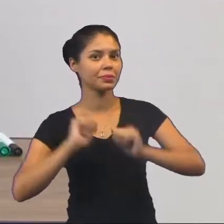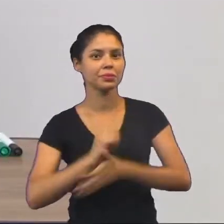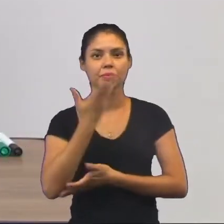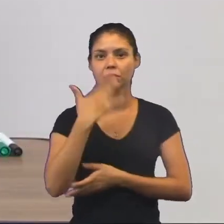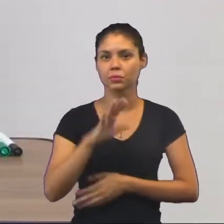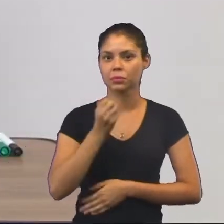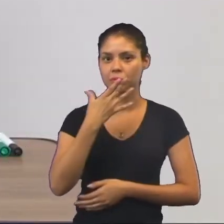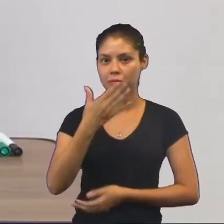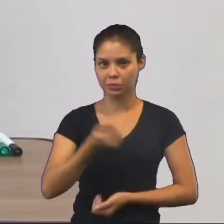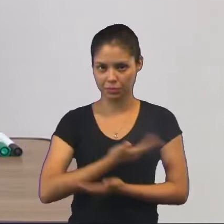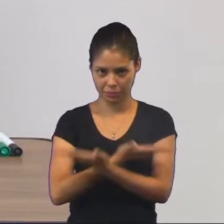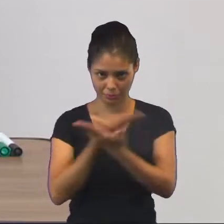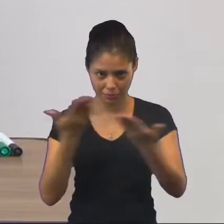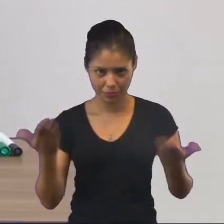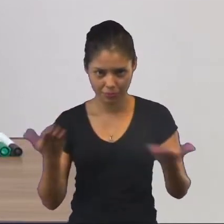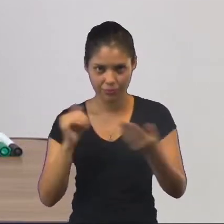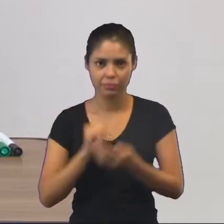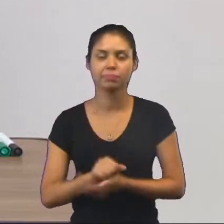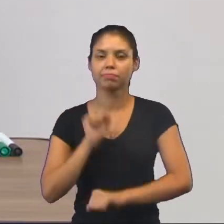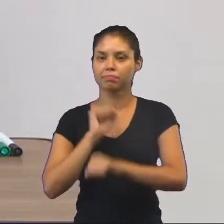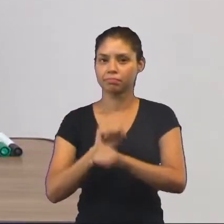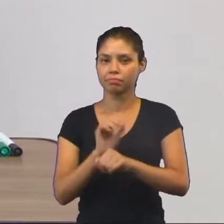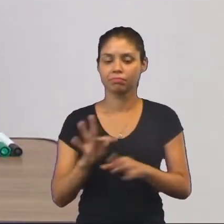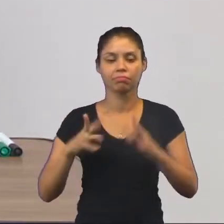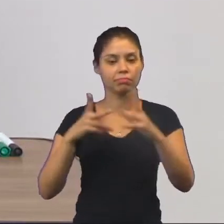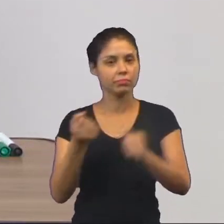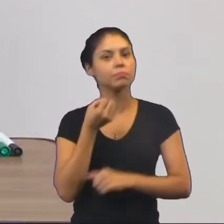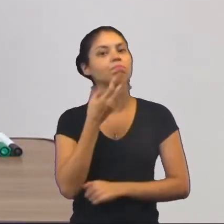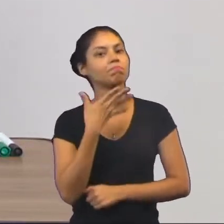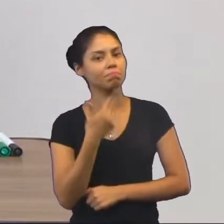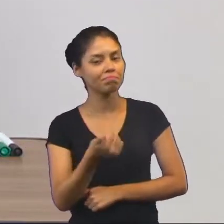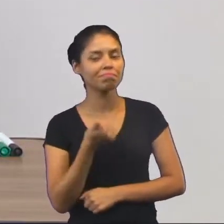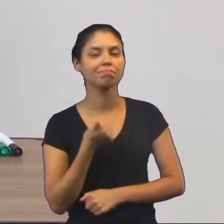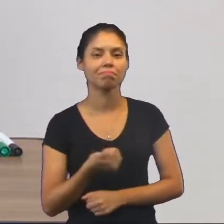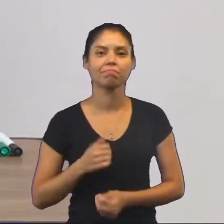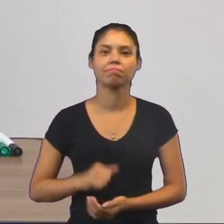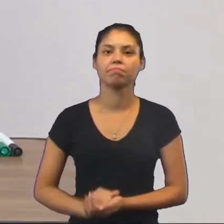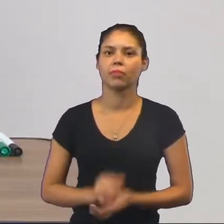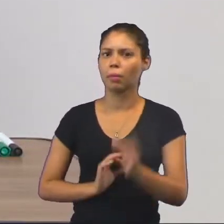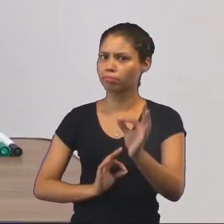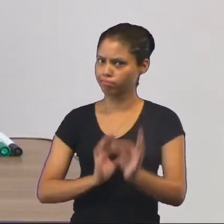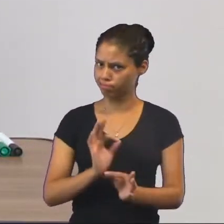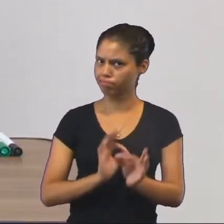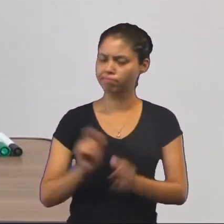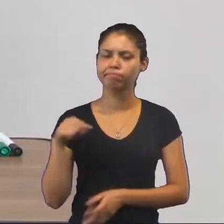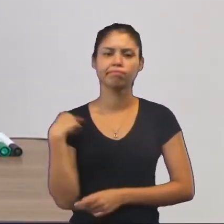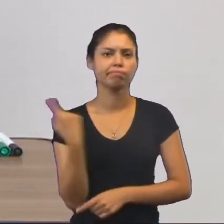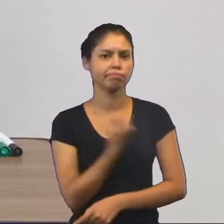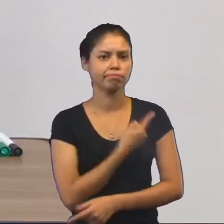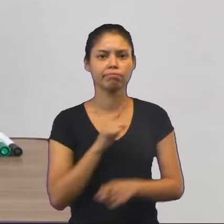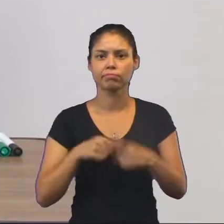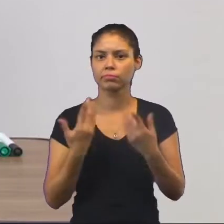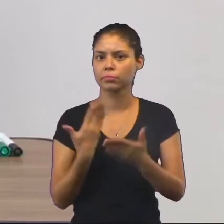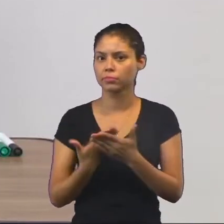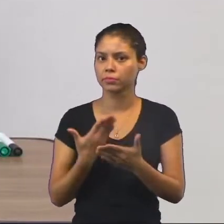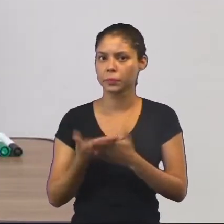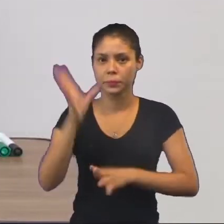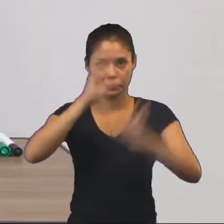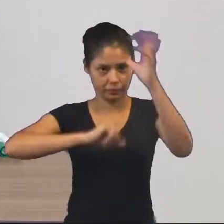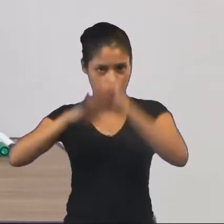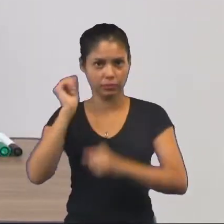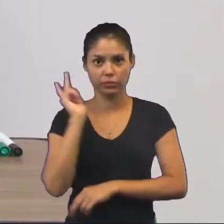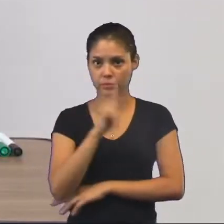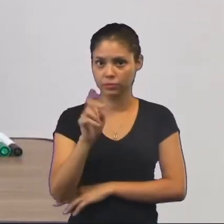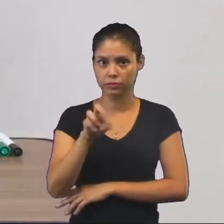Olá, crianças! Como vocês estão? Espero que todos estejam muito bem e preparados para mais uma aventura do aprendizado.